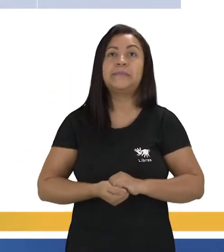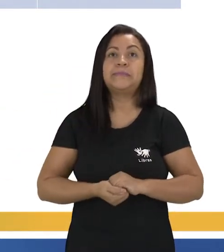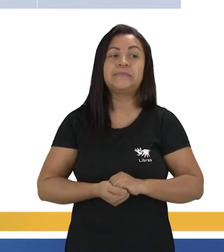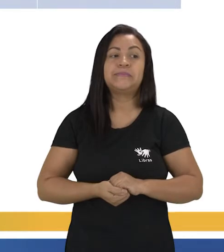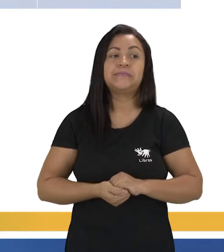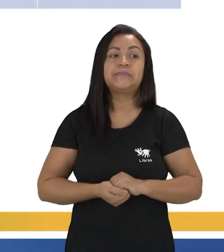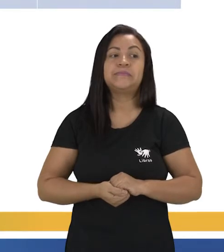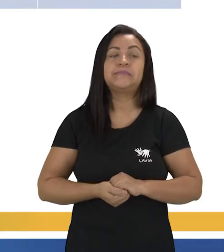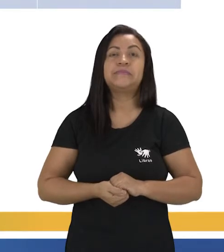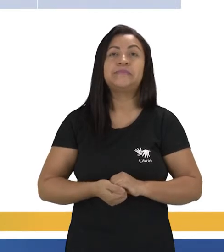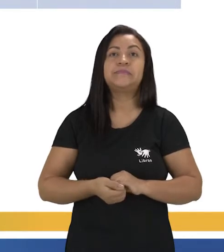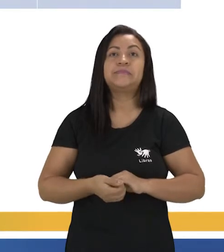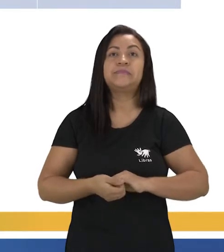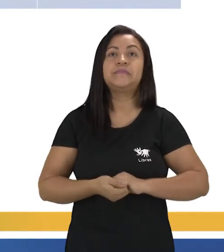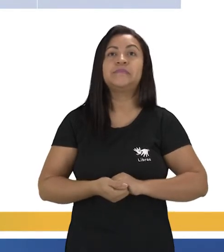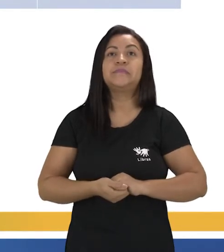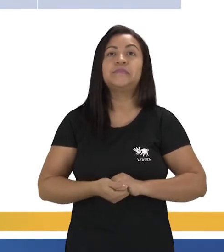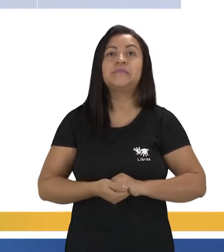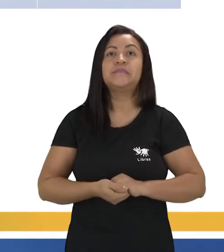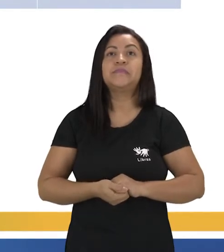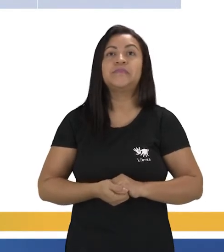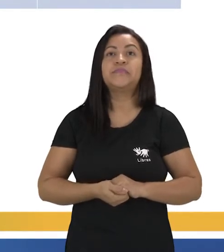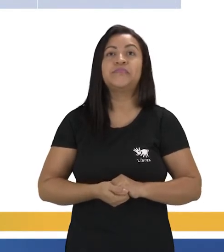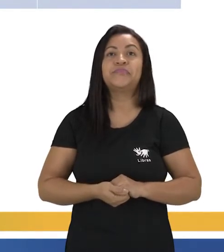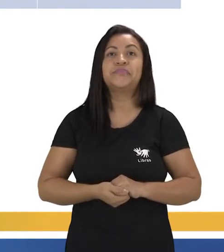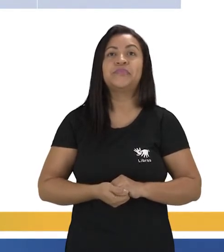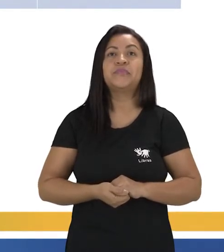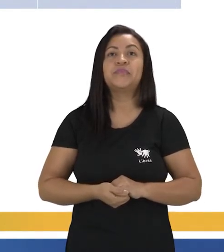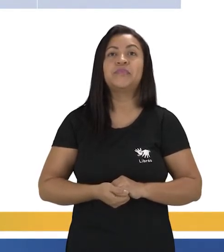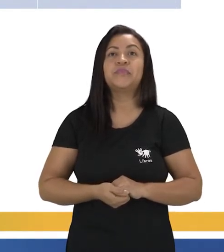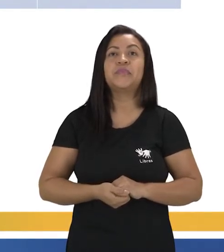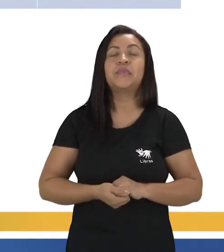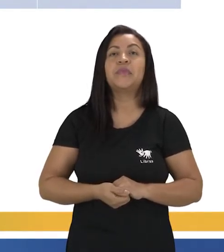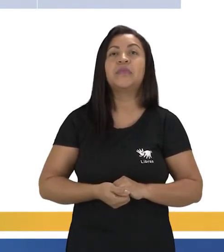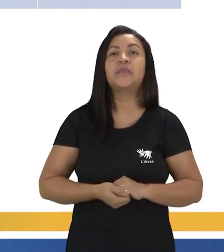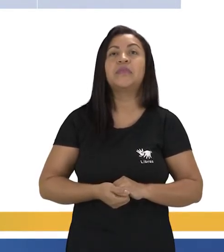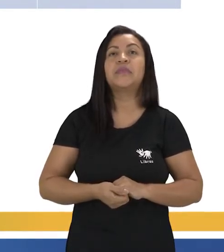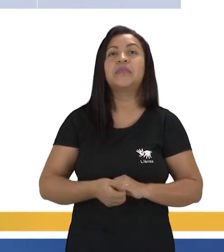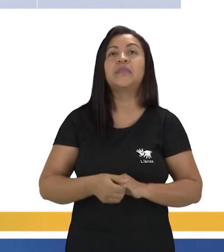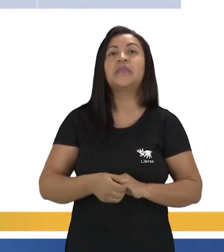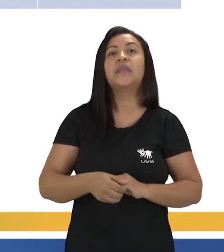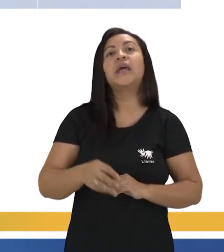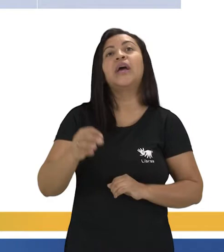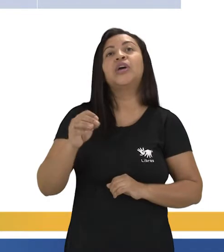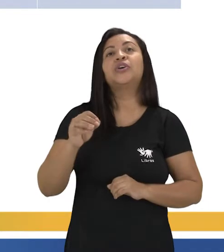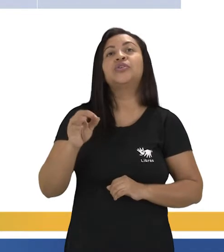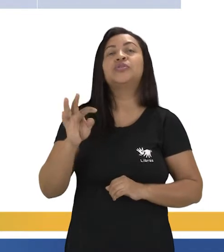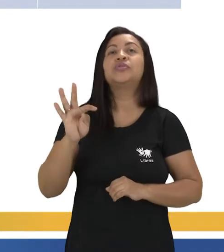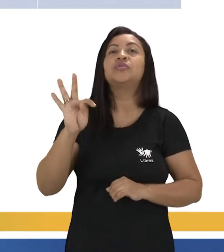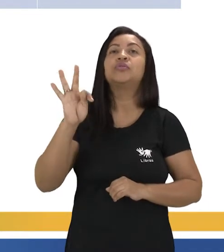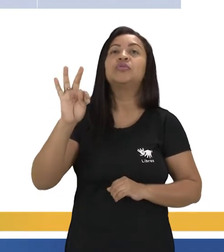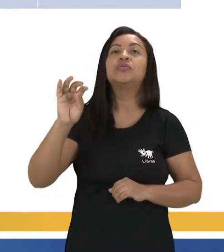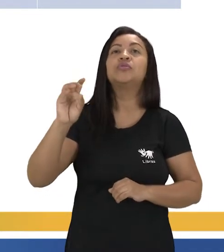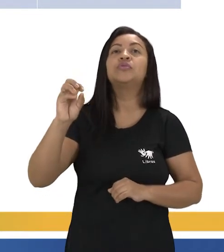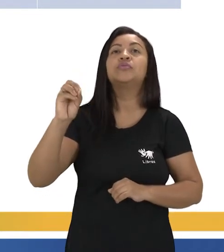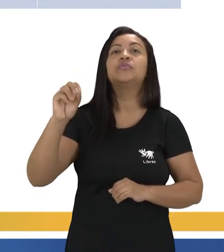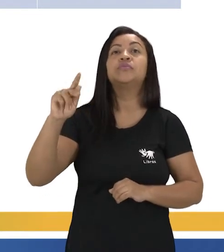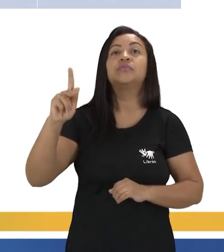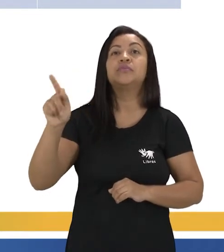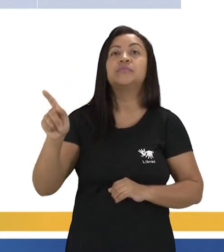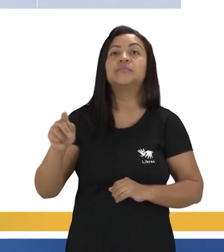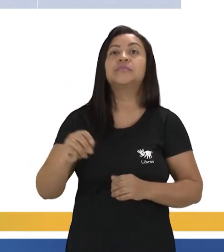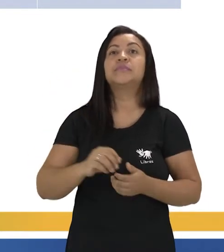fica lived. Tudo bem? Stop, ele é um verbo que termina com